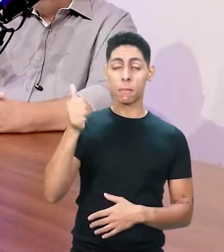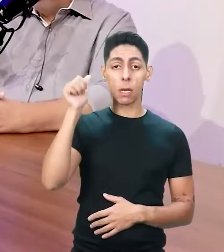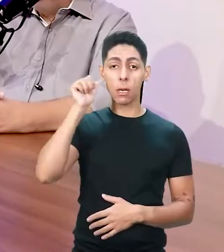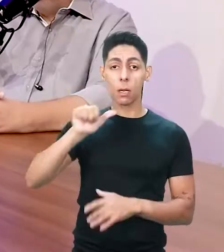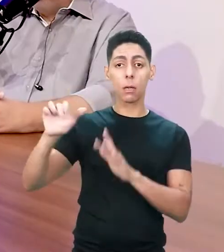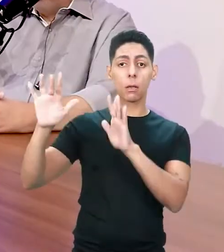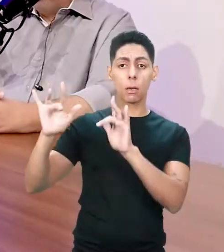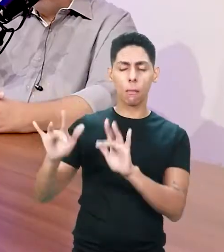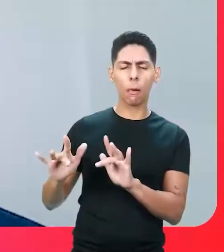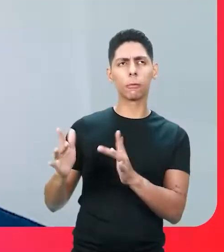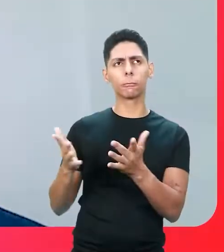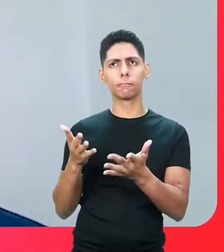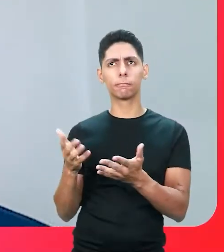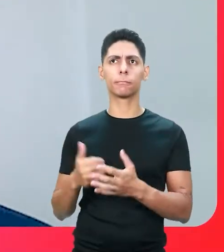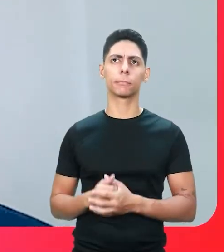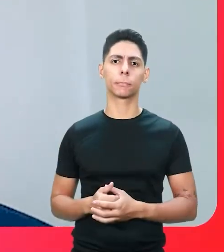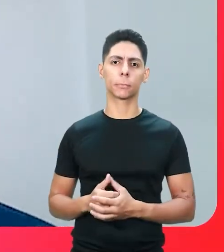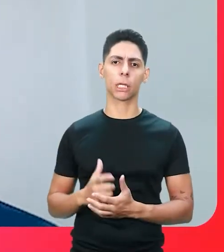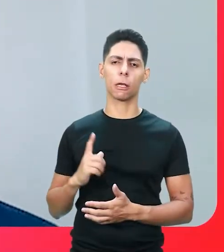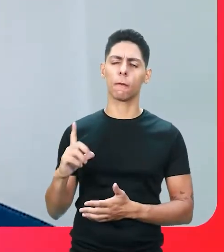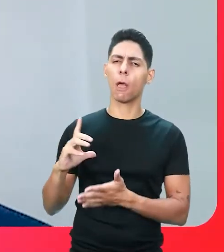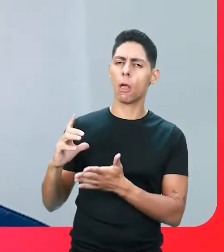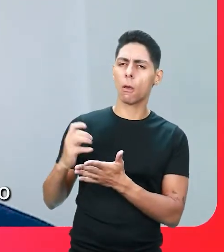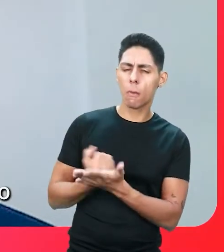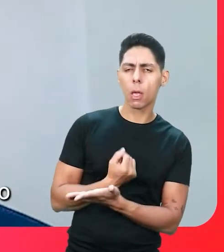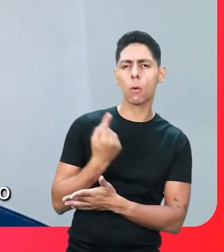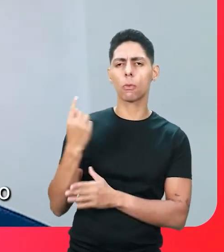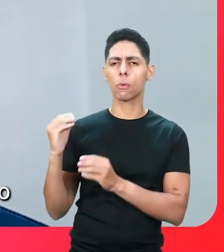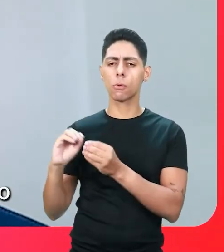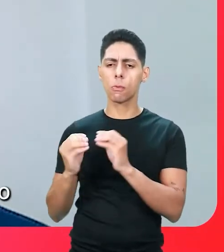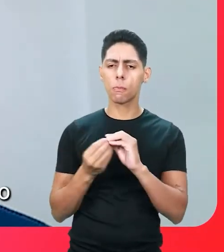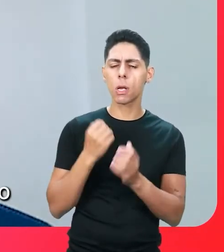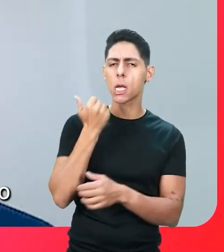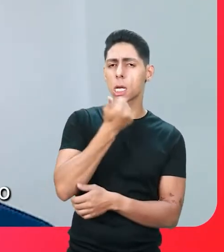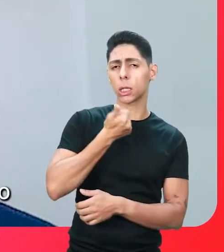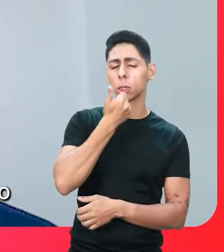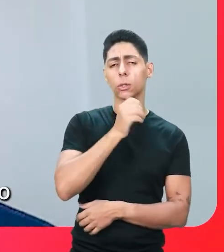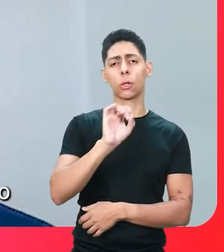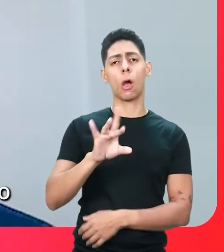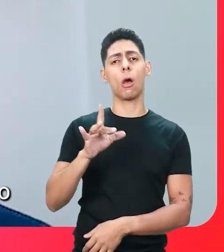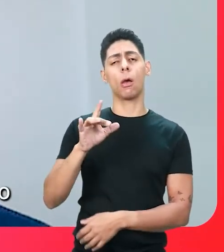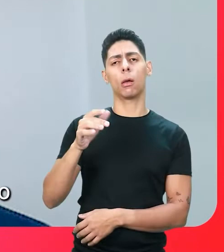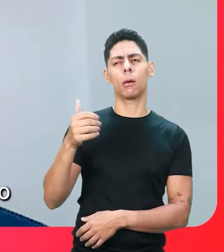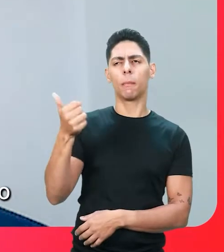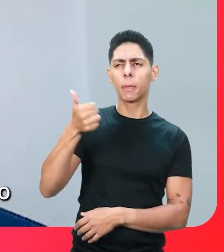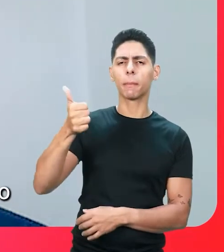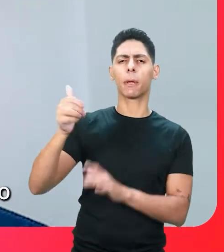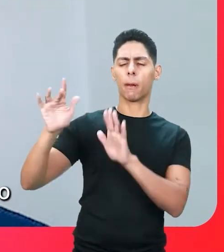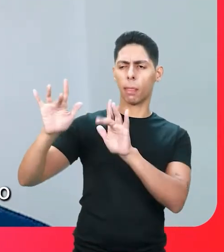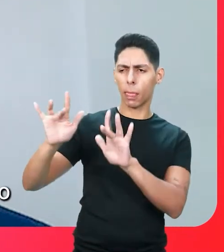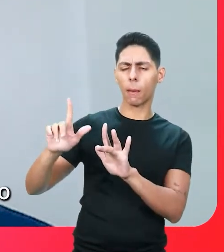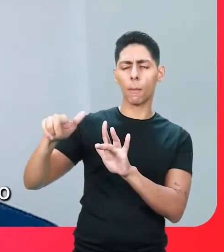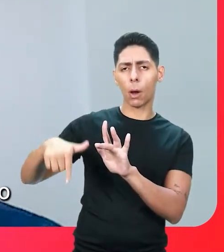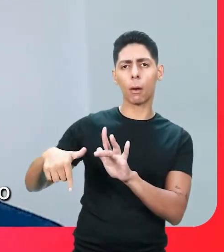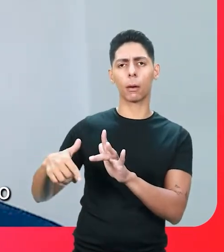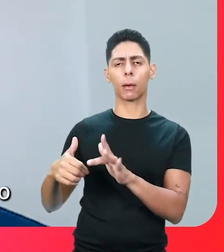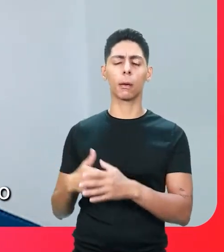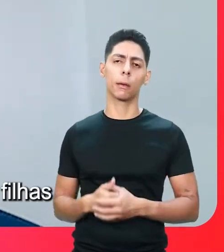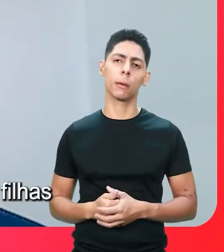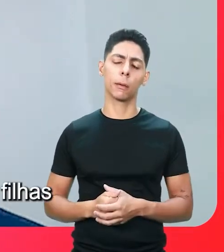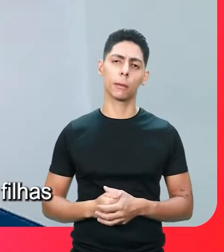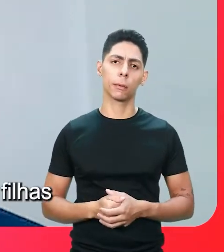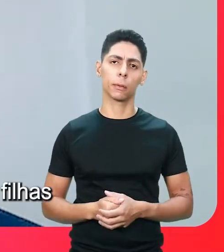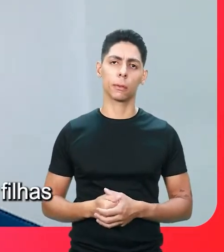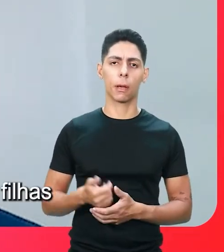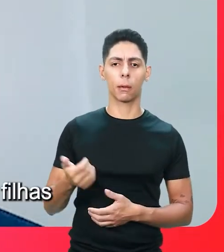namorada, tive uns beijinhos e tal com a menina e tal. A minha primeira namorada mesmo,